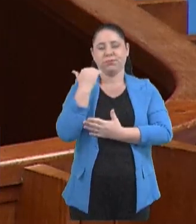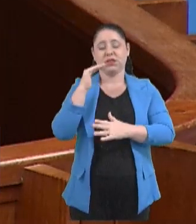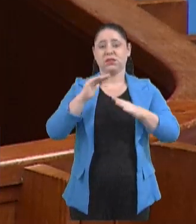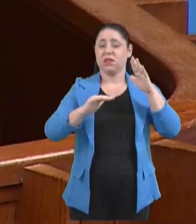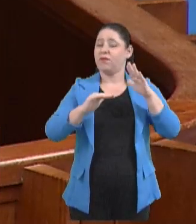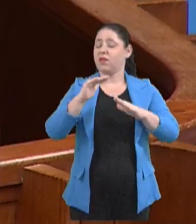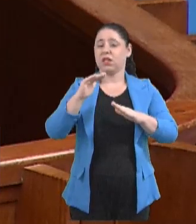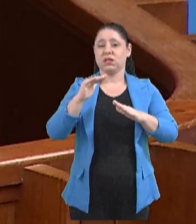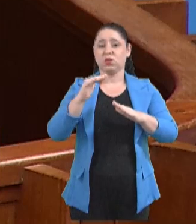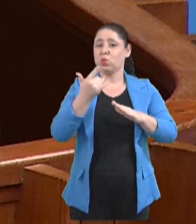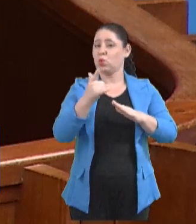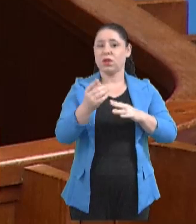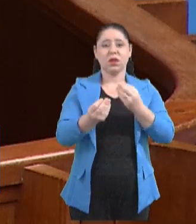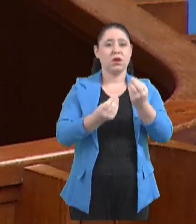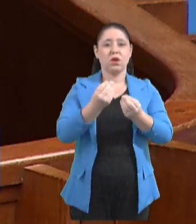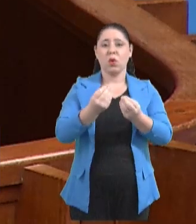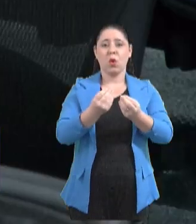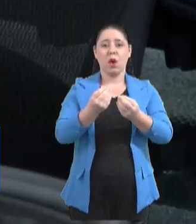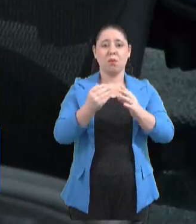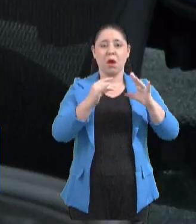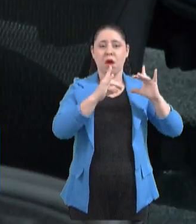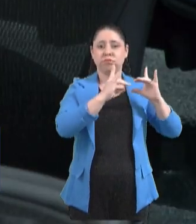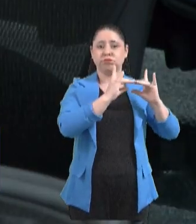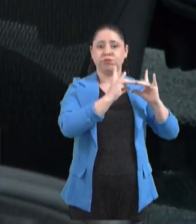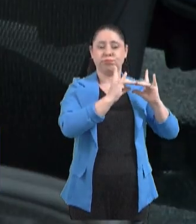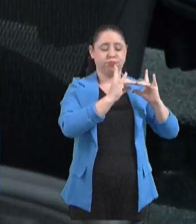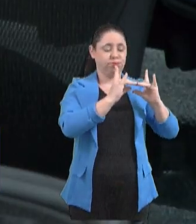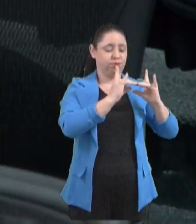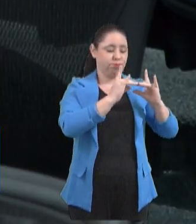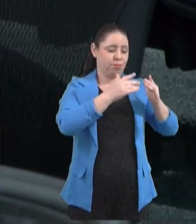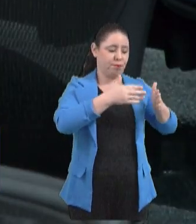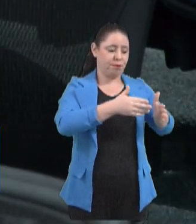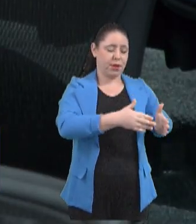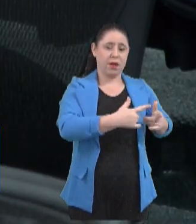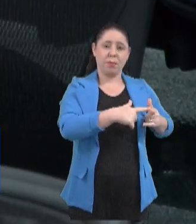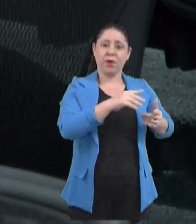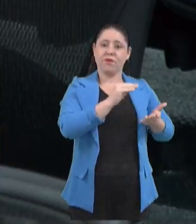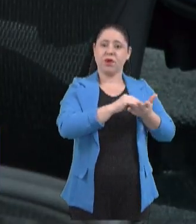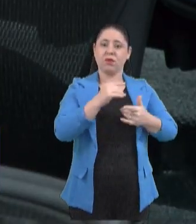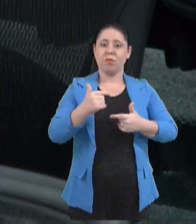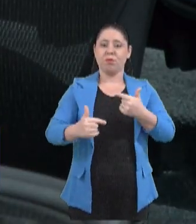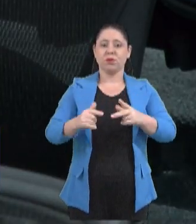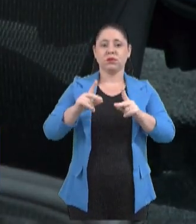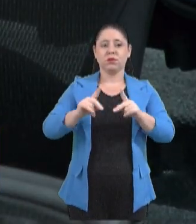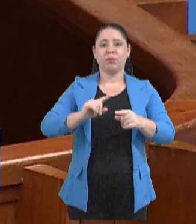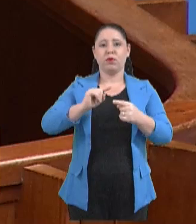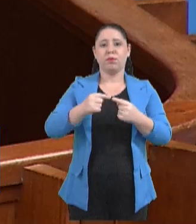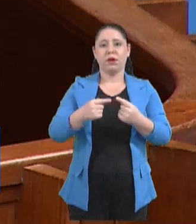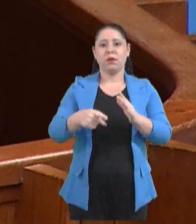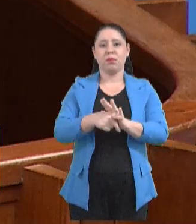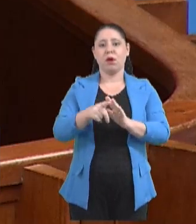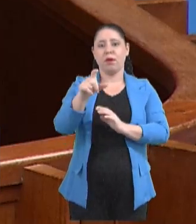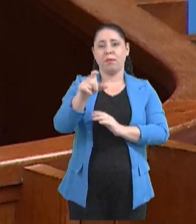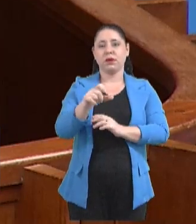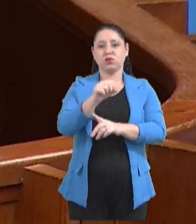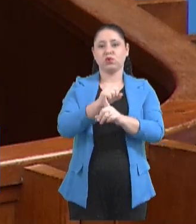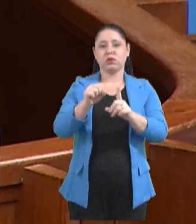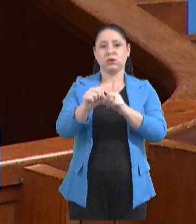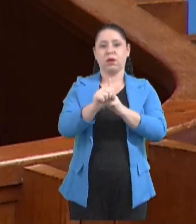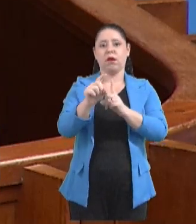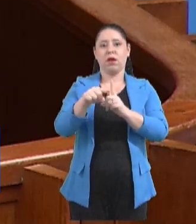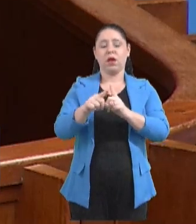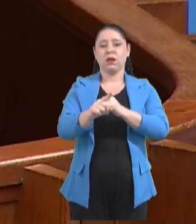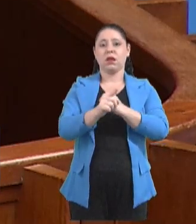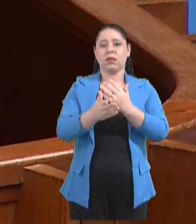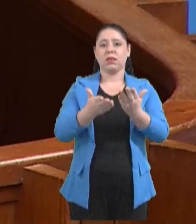vezes nem condições de sepultamento digno teve por falta de uma política pública, social,